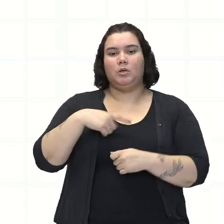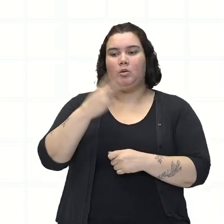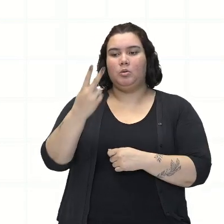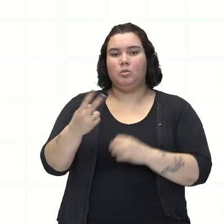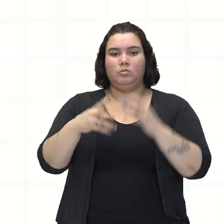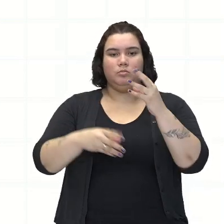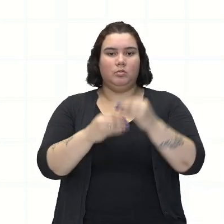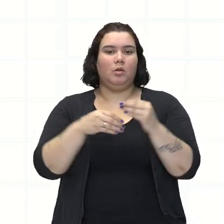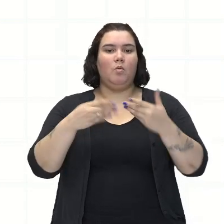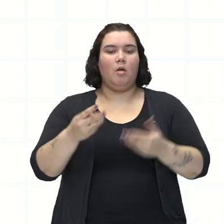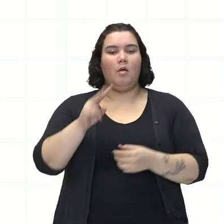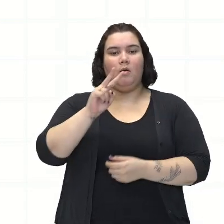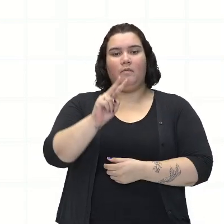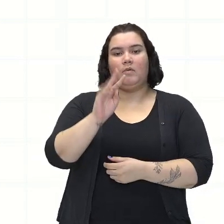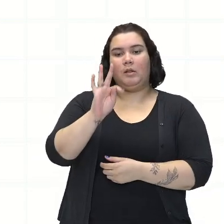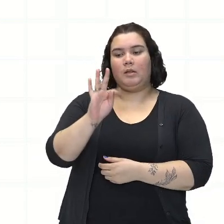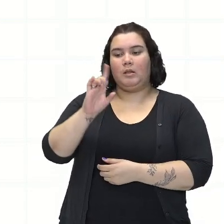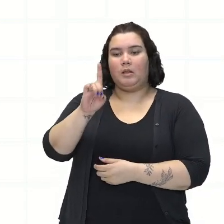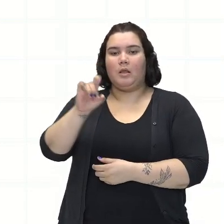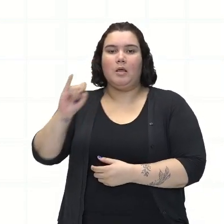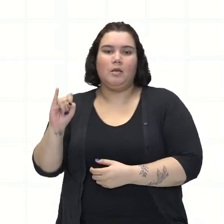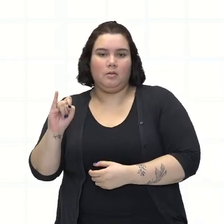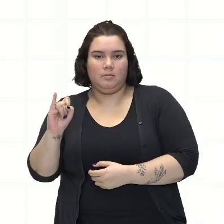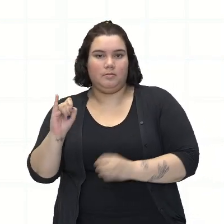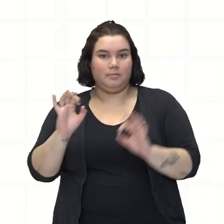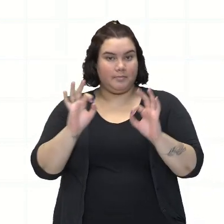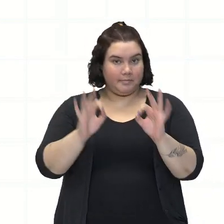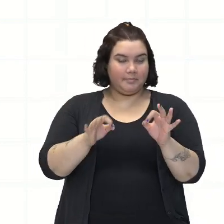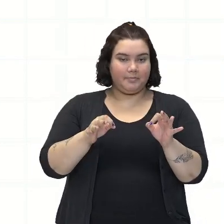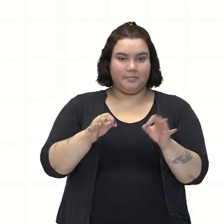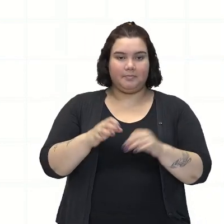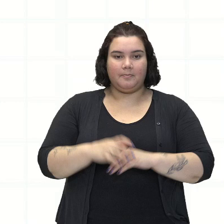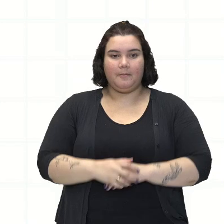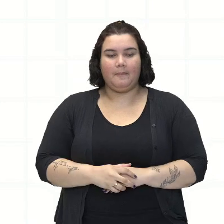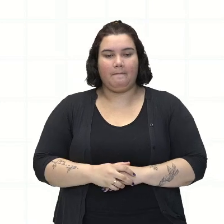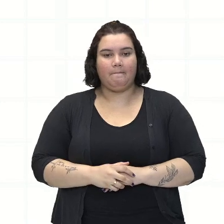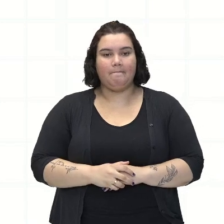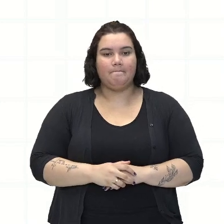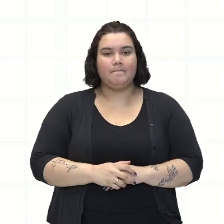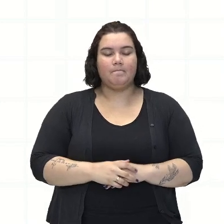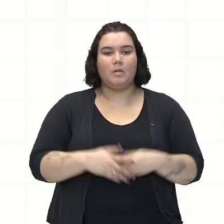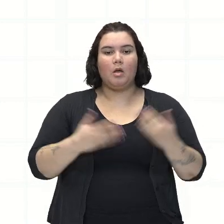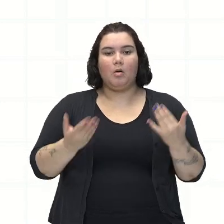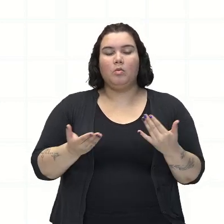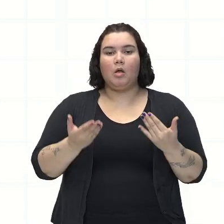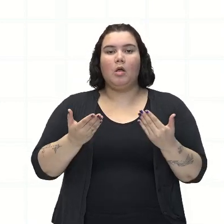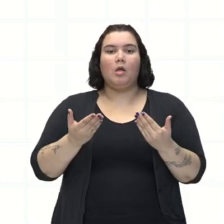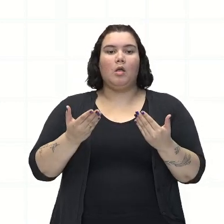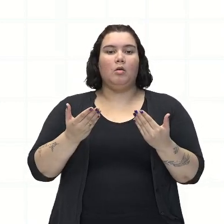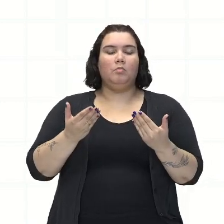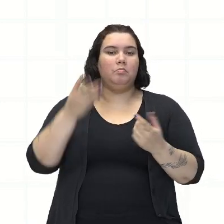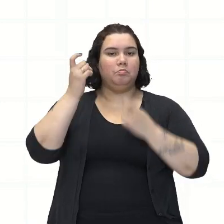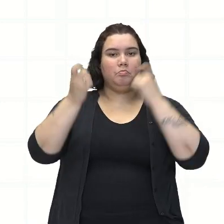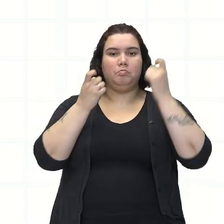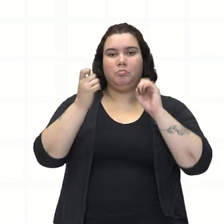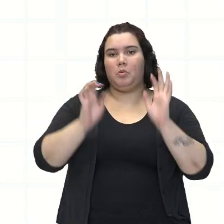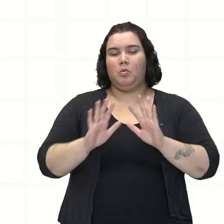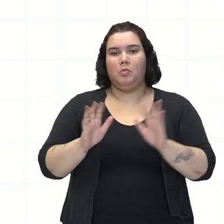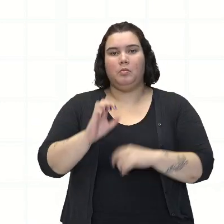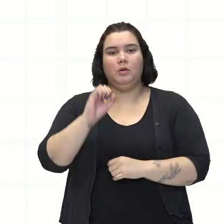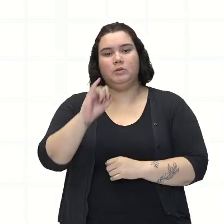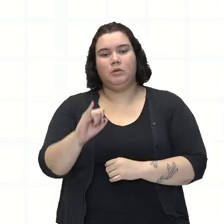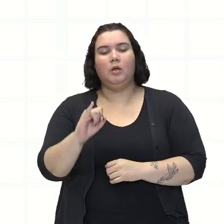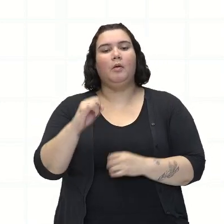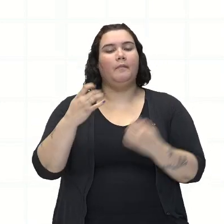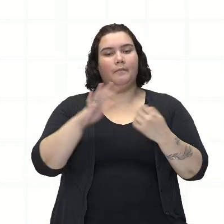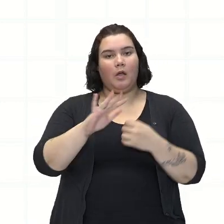direto e indireto, certinho? Sobre os objetos, não fiquem preocupados, porque a gente também